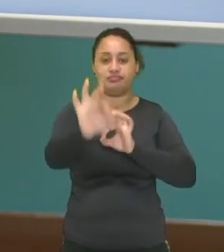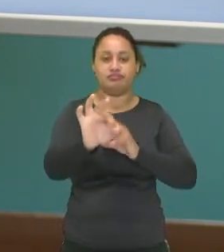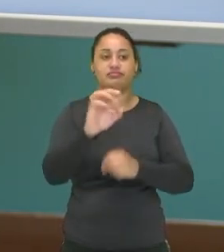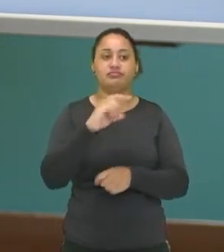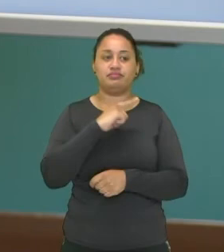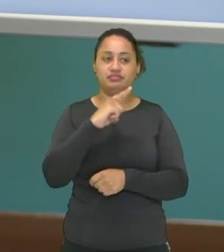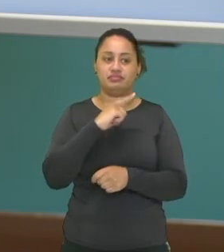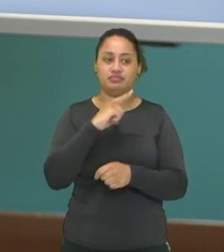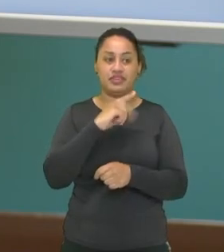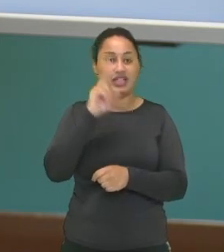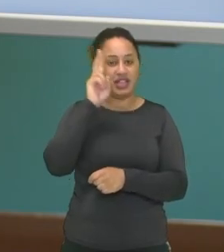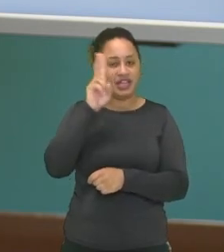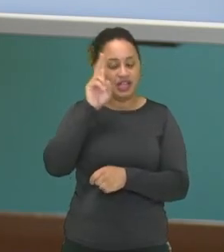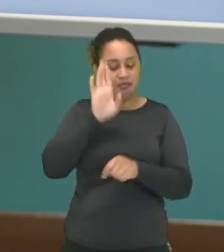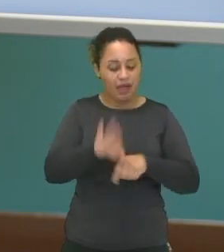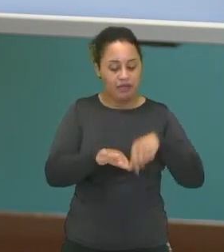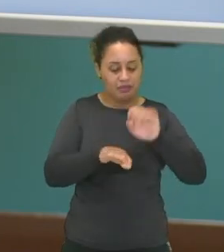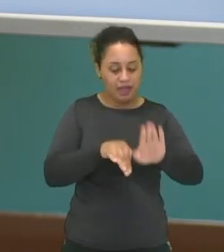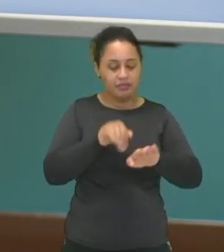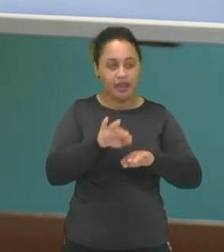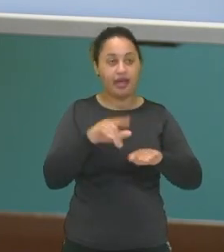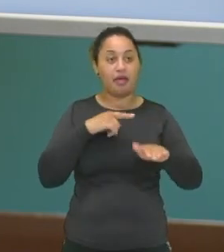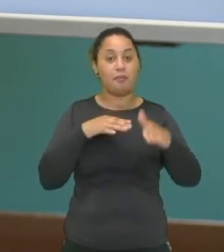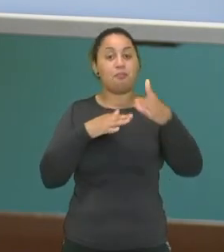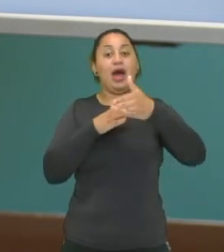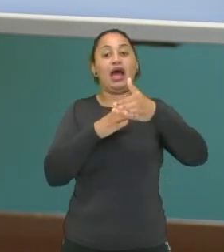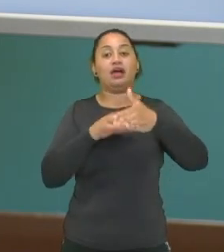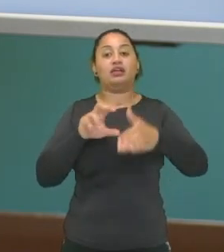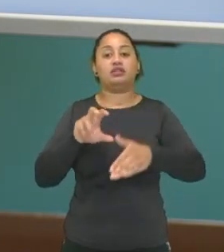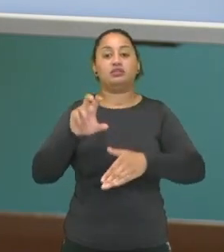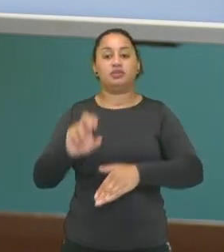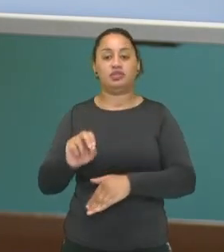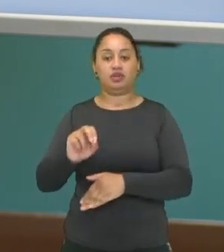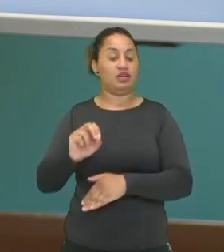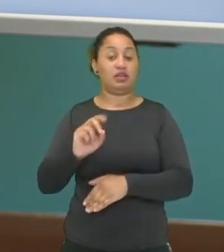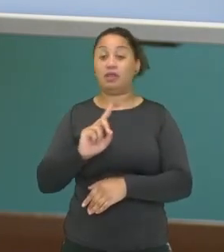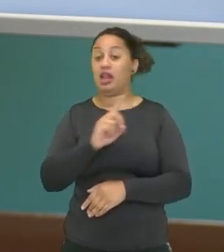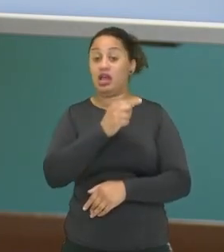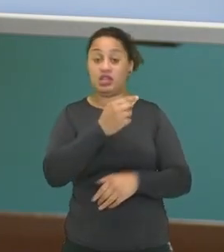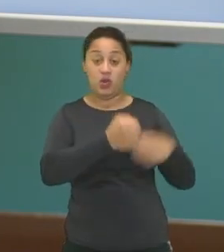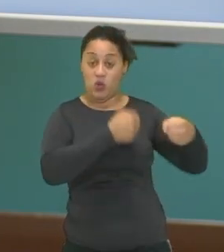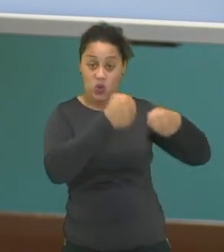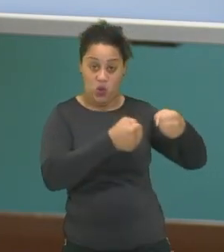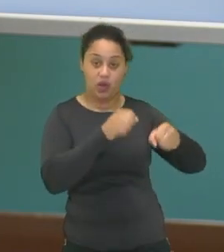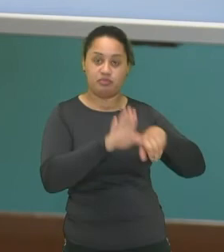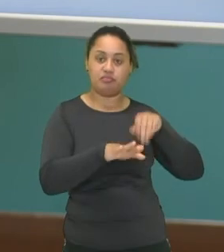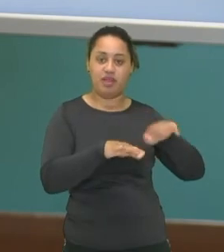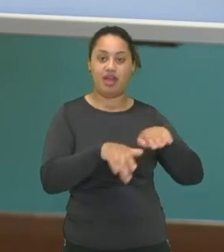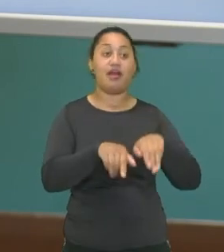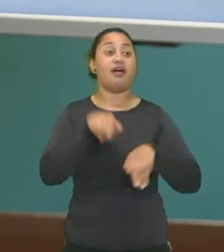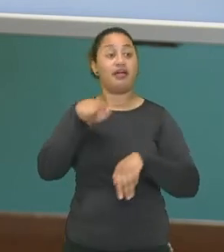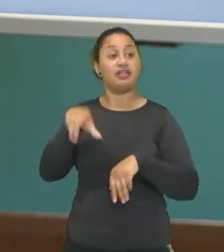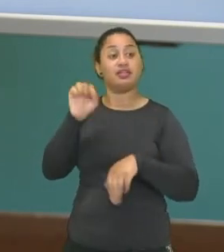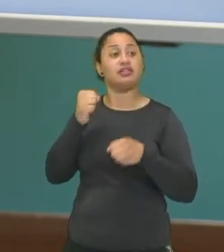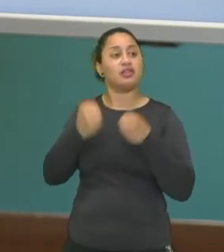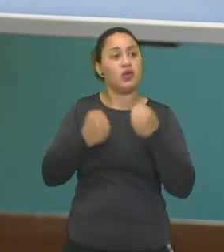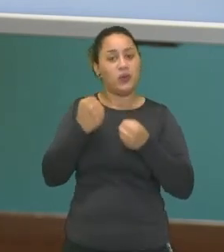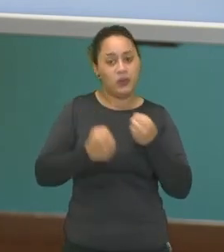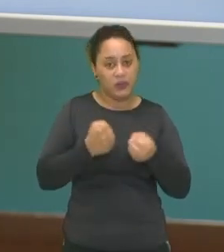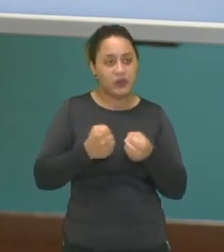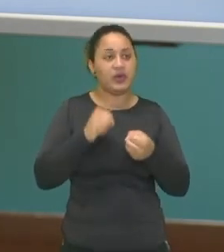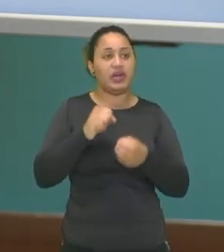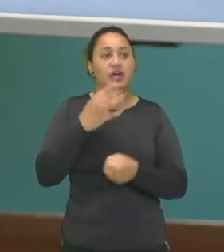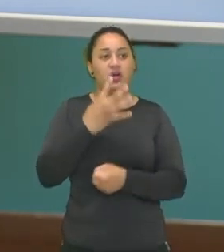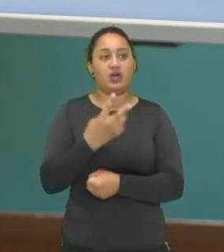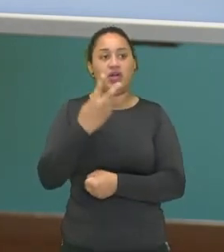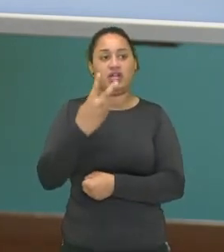atletismo. Lembra que na marcha nós temos 50 metros, mas eles não correm, eles marcham. Aqui nós estamos falando sim da corrida. São